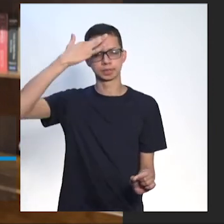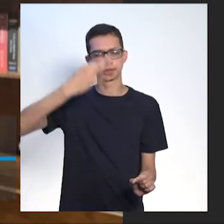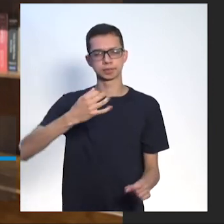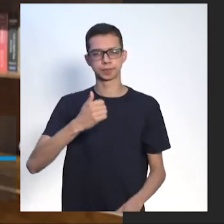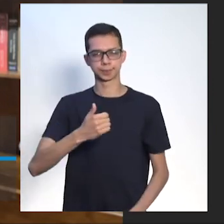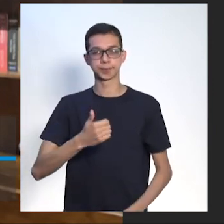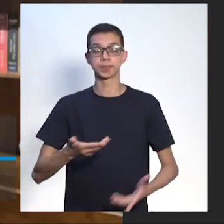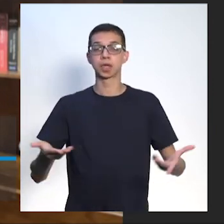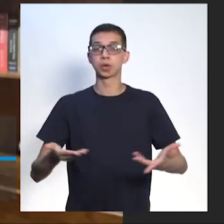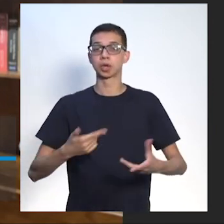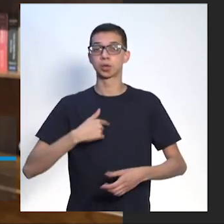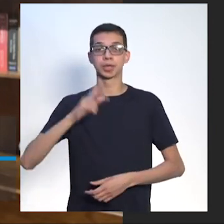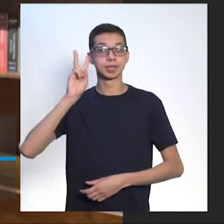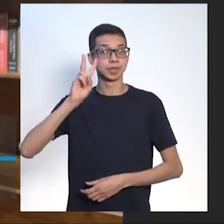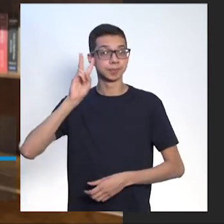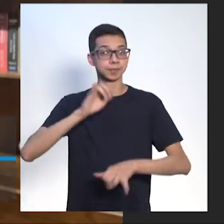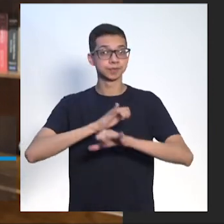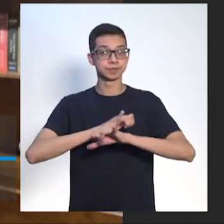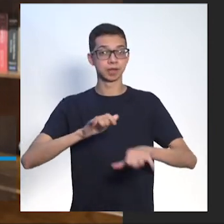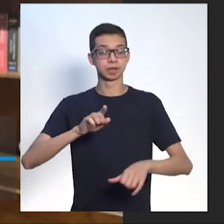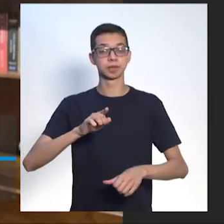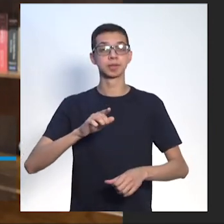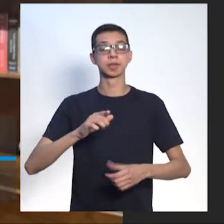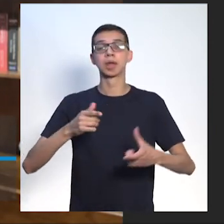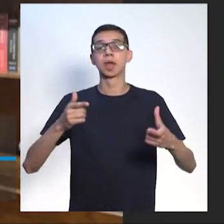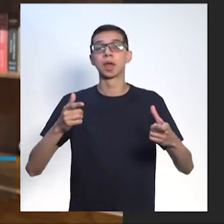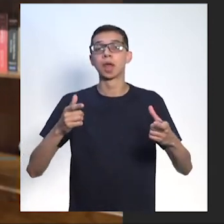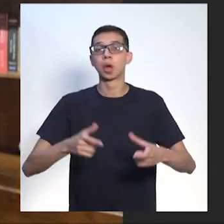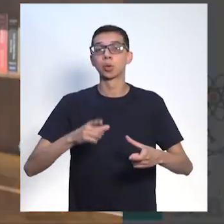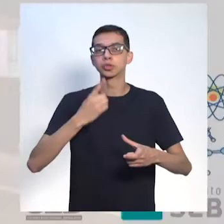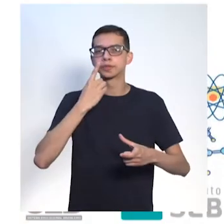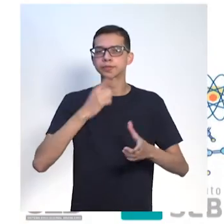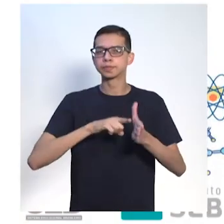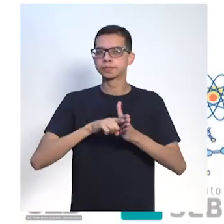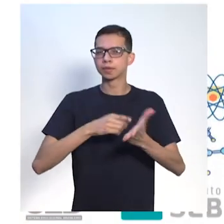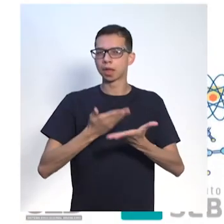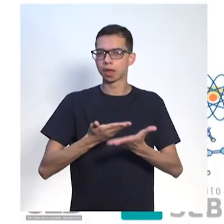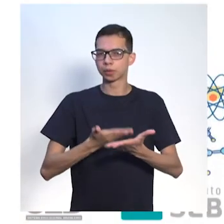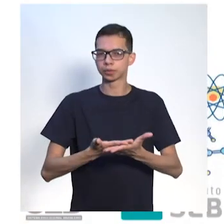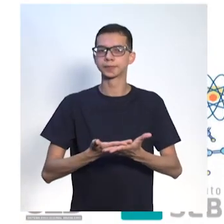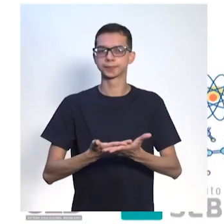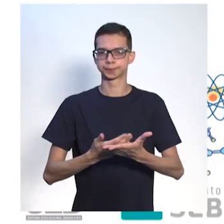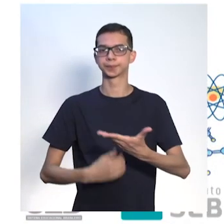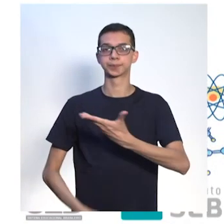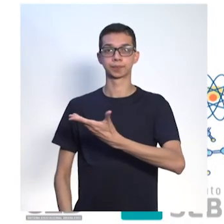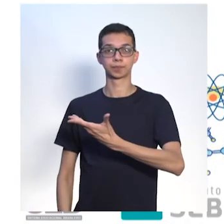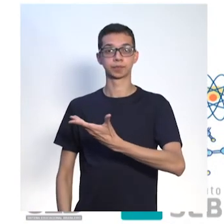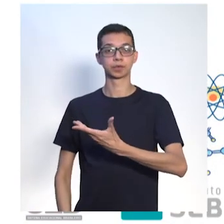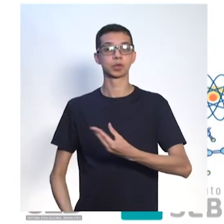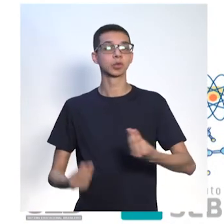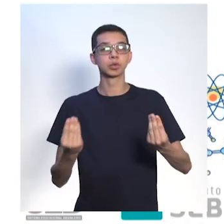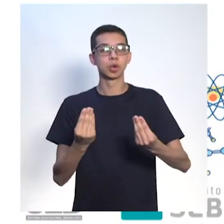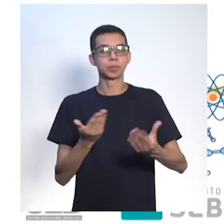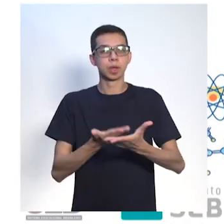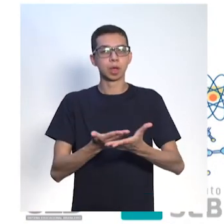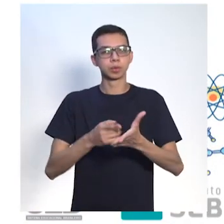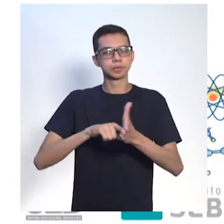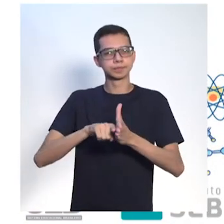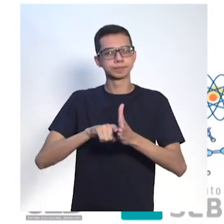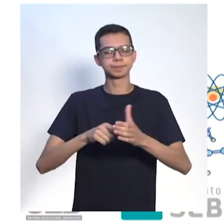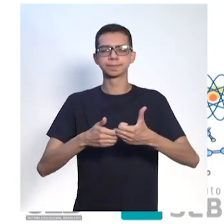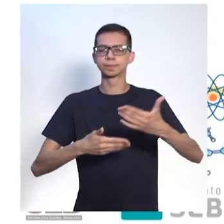encontram todas as aulas que nós temos. No último slide, você vai ter aí o quê? onde encontrar